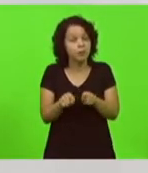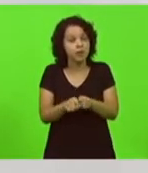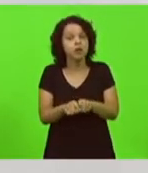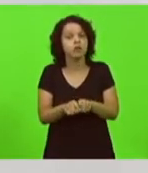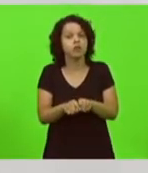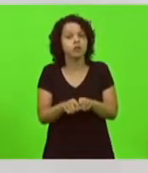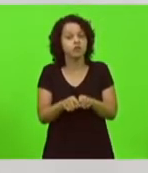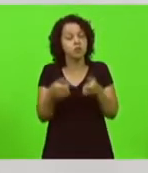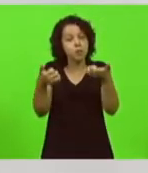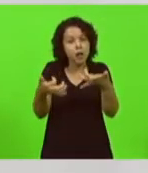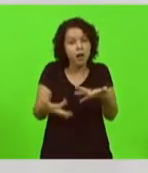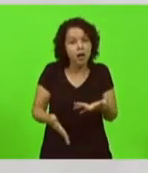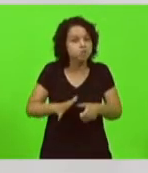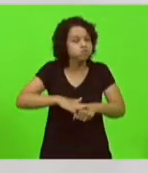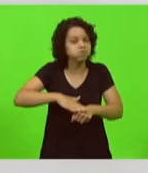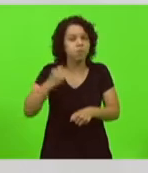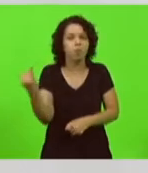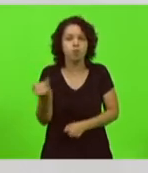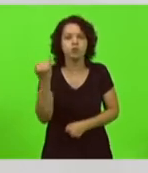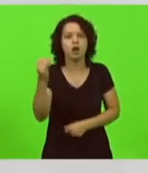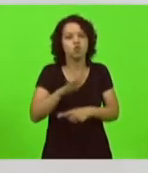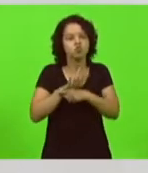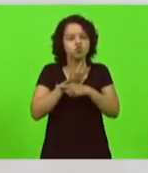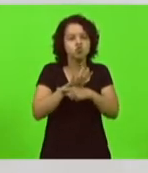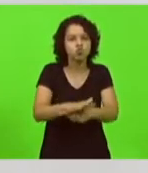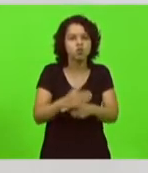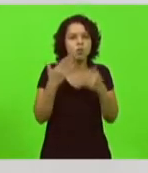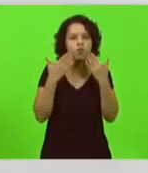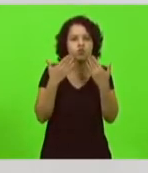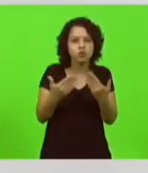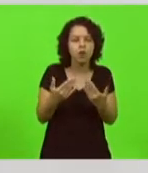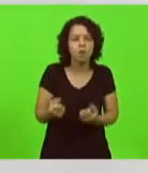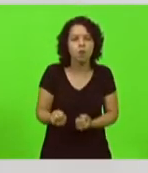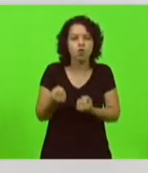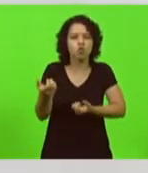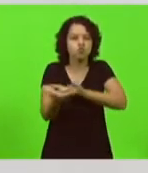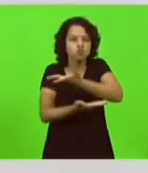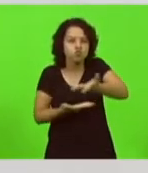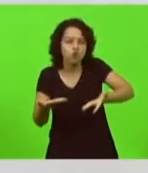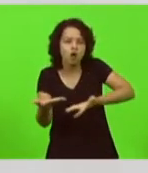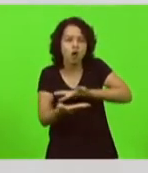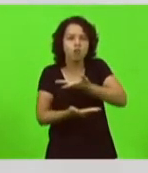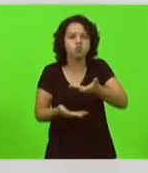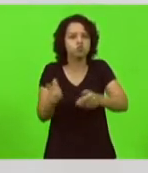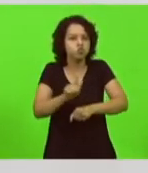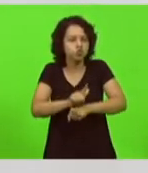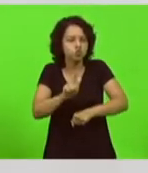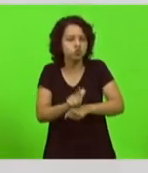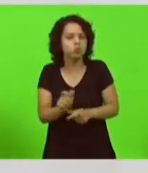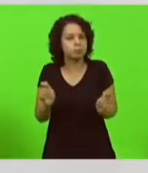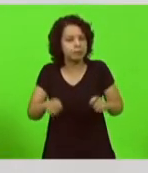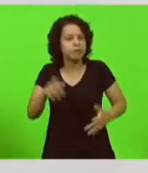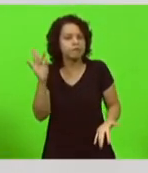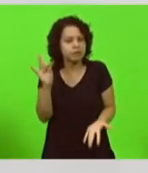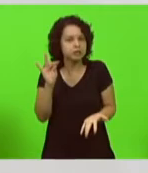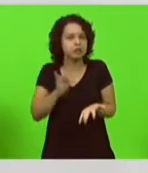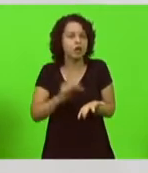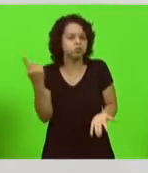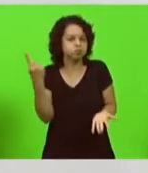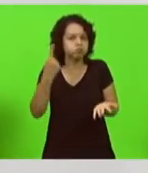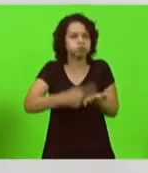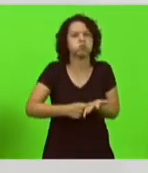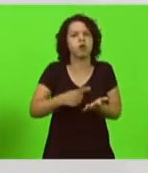ajudam a mostrar o poder de diálogo, da disposição em fazer gestão que realmente comprometida com as